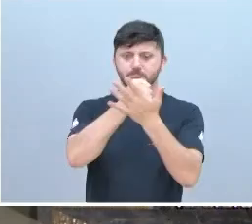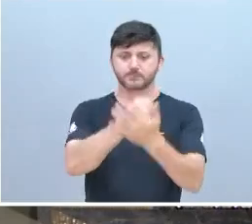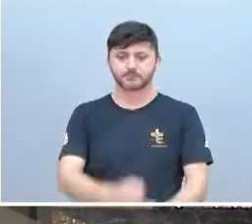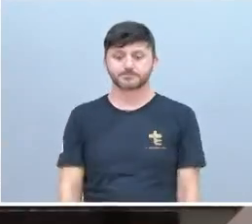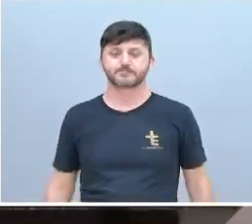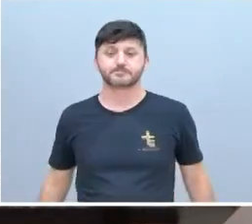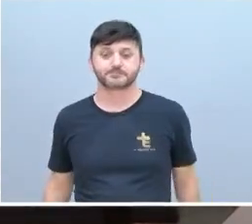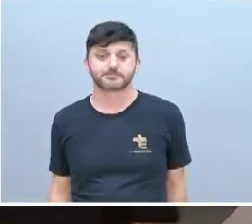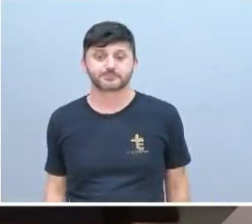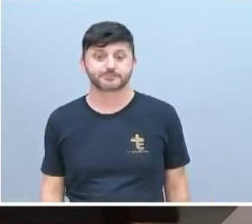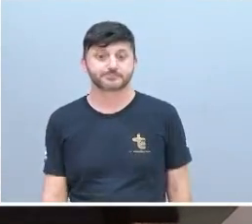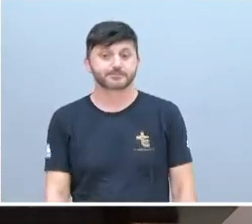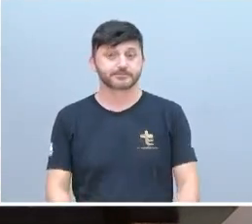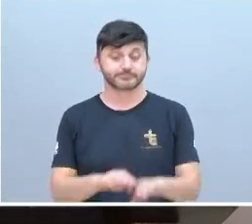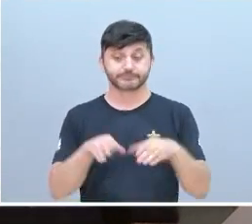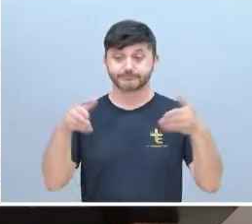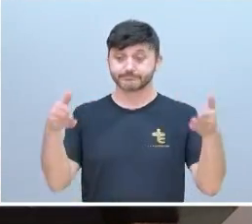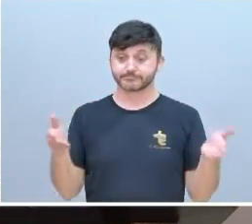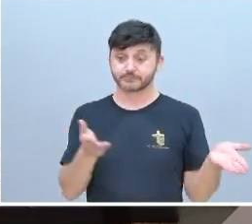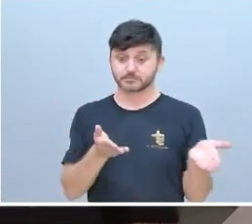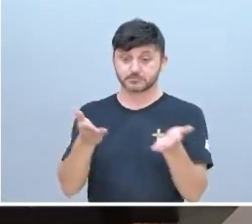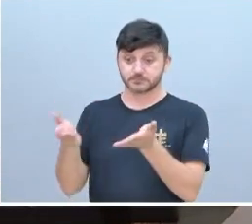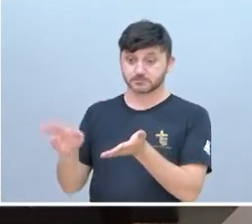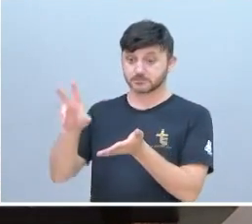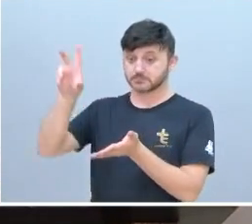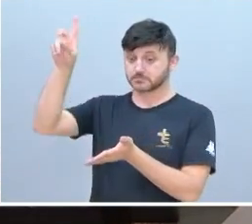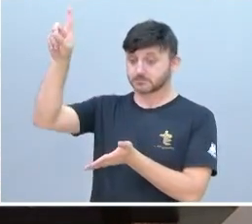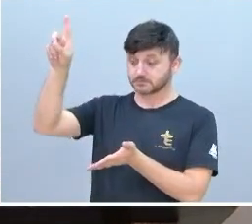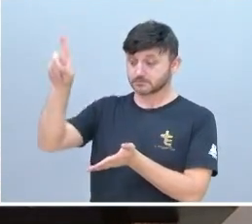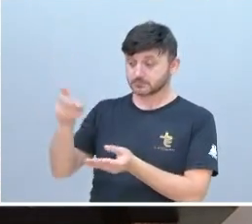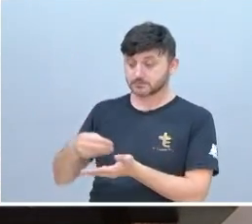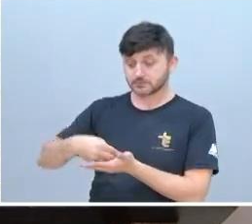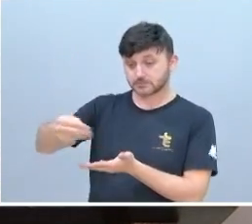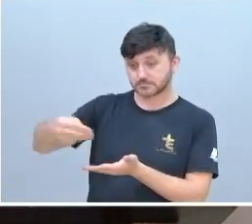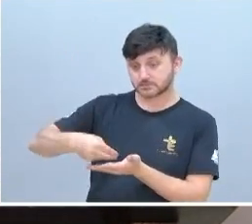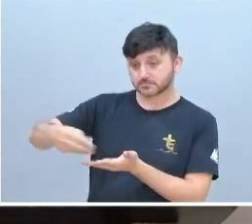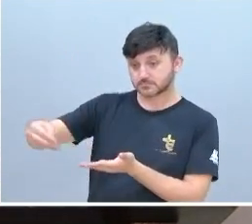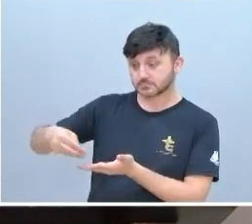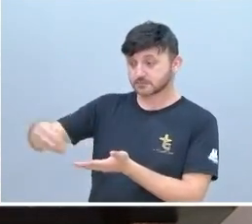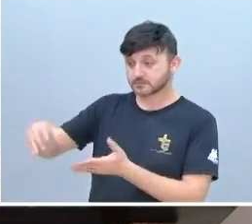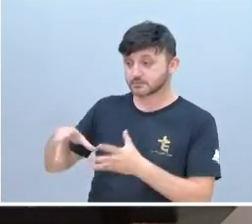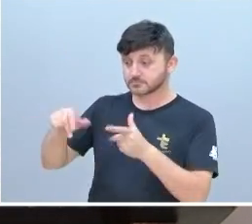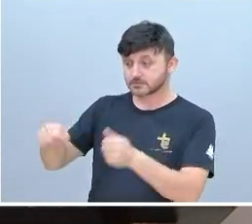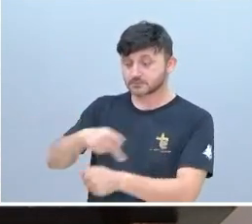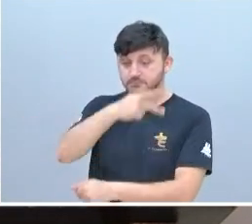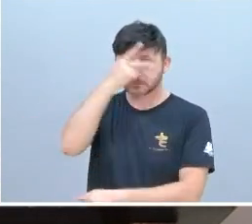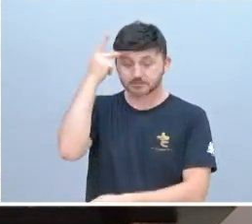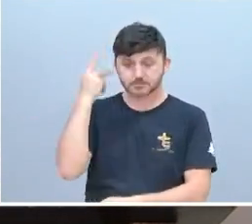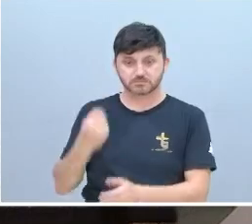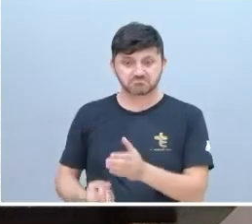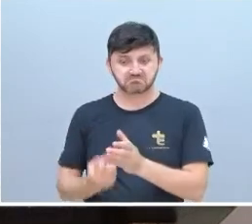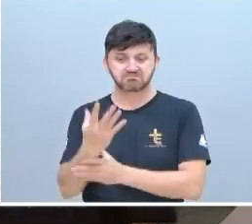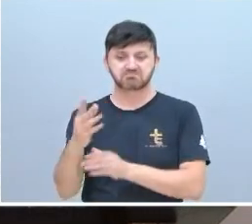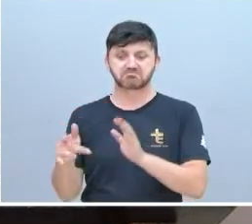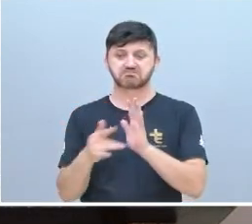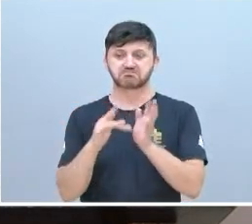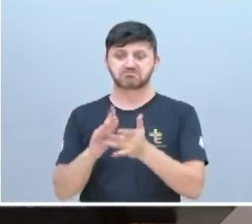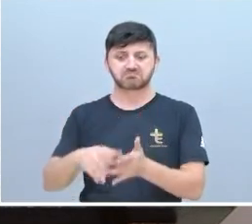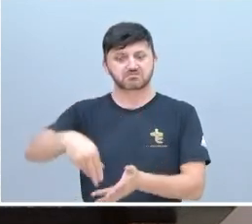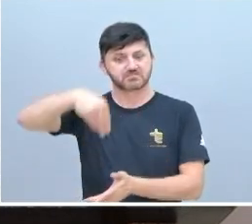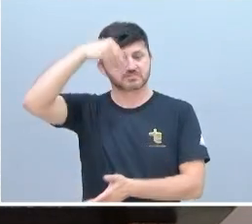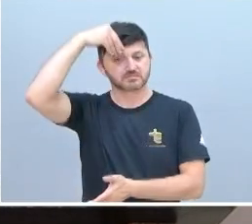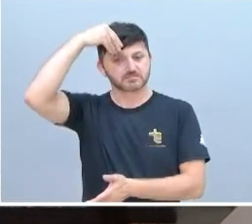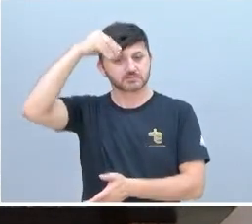salvo. Na mesa do altar, Deus serve o pão da vida a seus filhos renascidos em Cristo pela graça